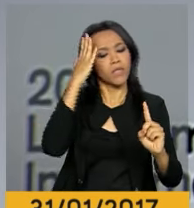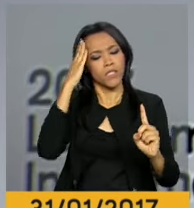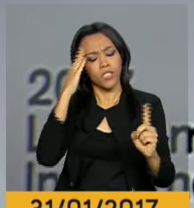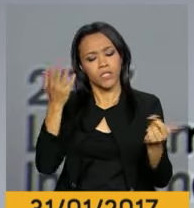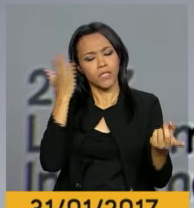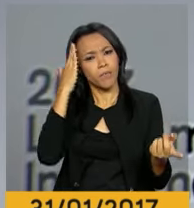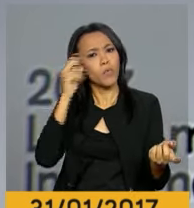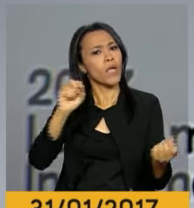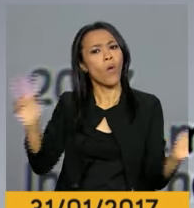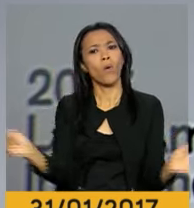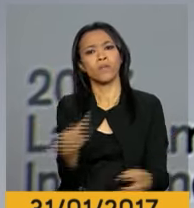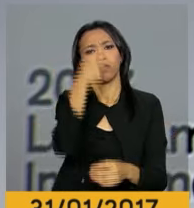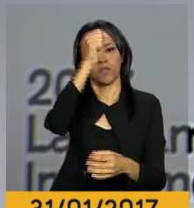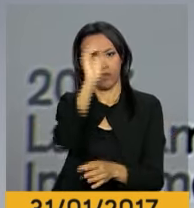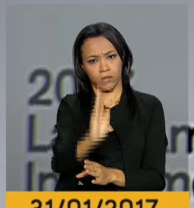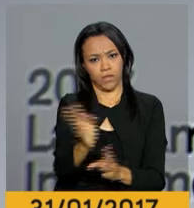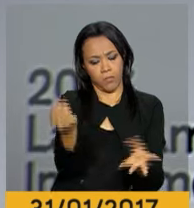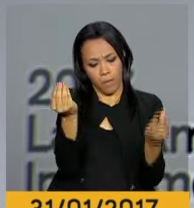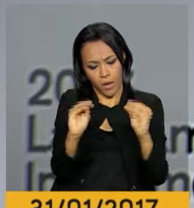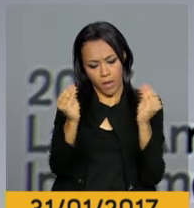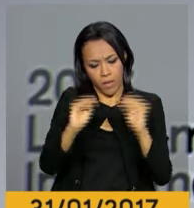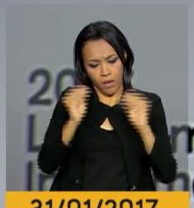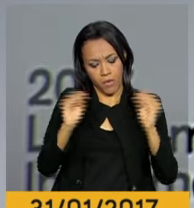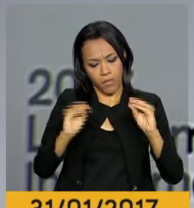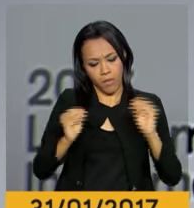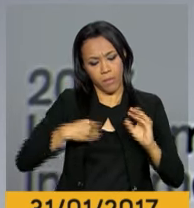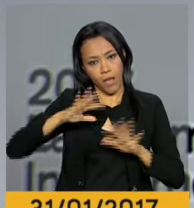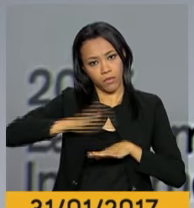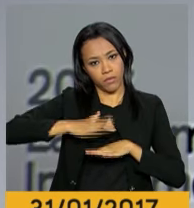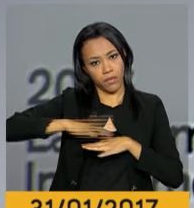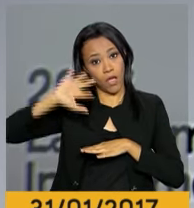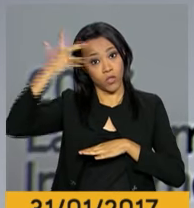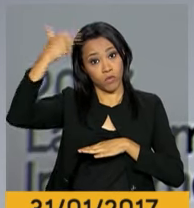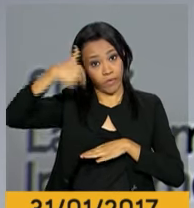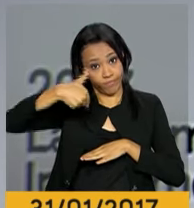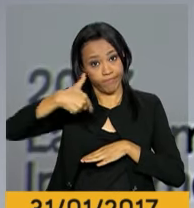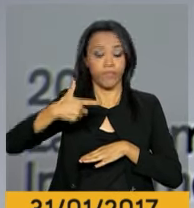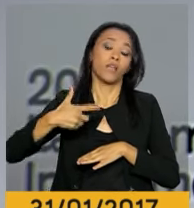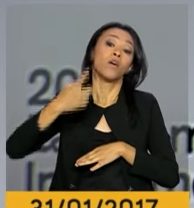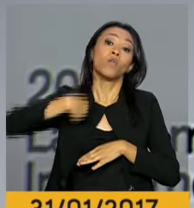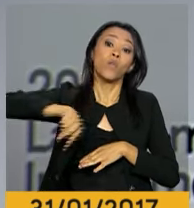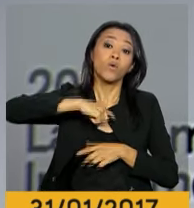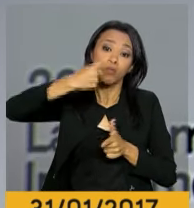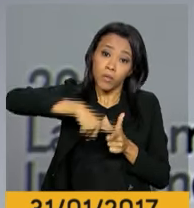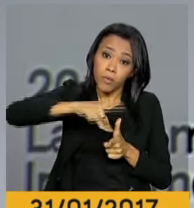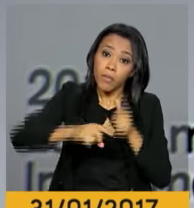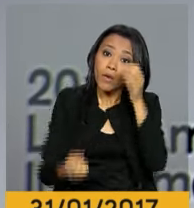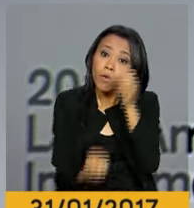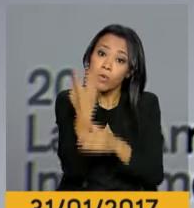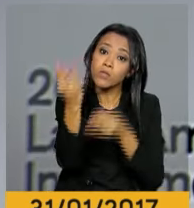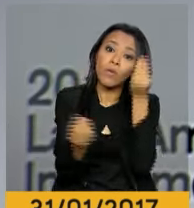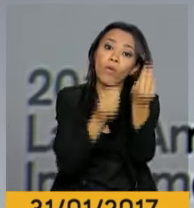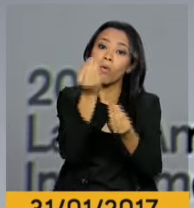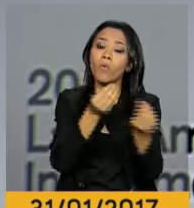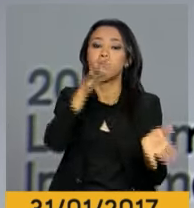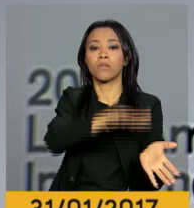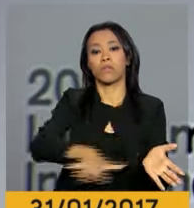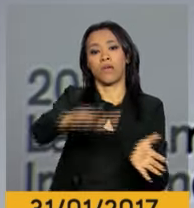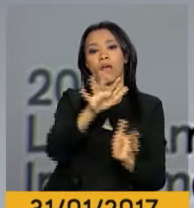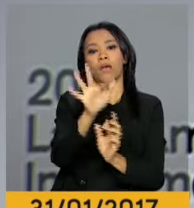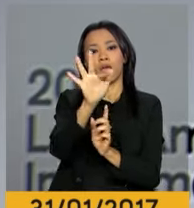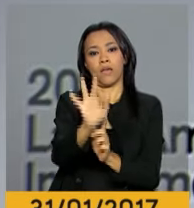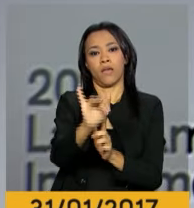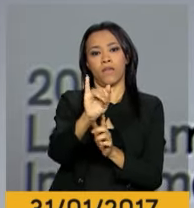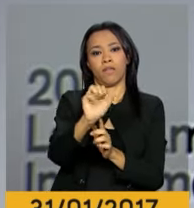Brasil Ficou claro claríssimo que nossa crise tem origem fiscal Vem de um